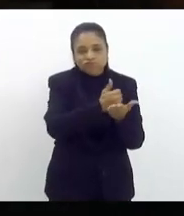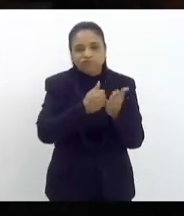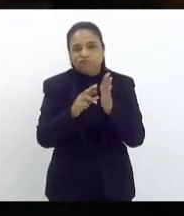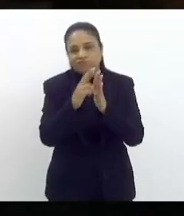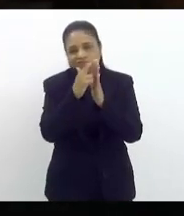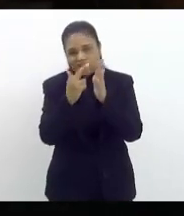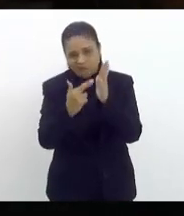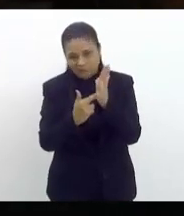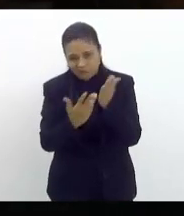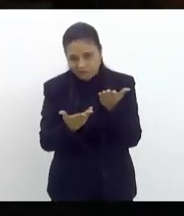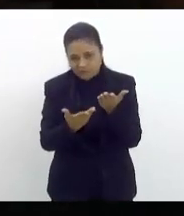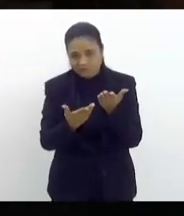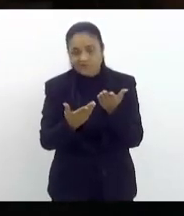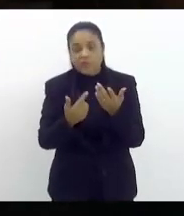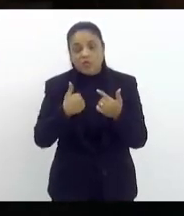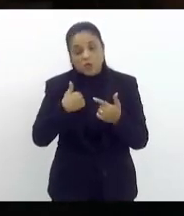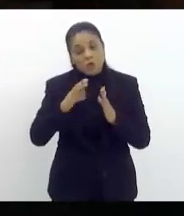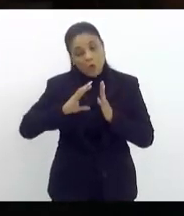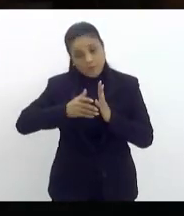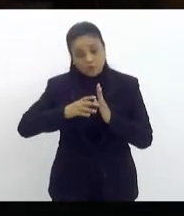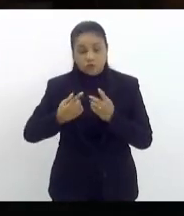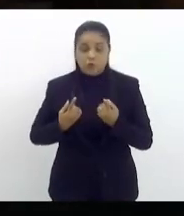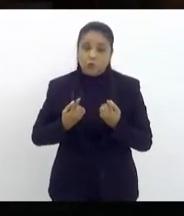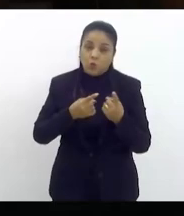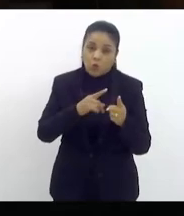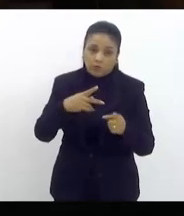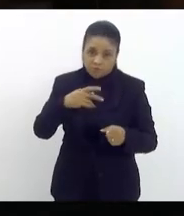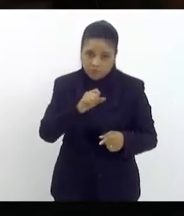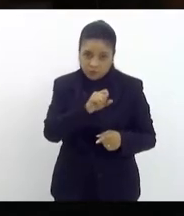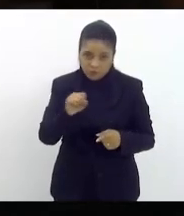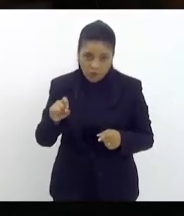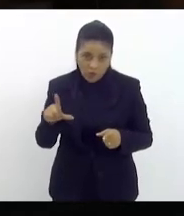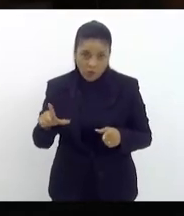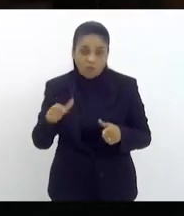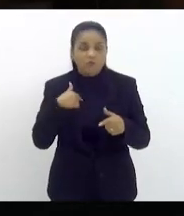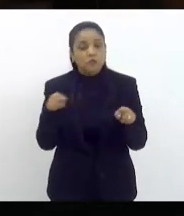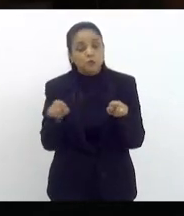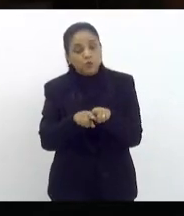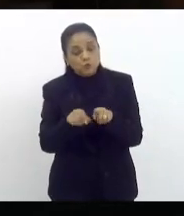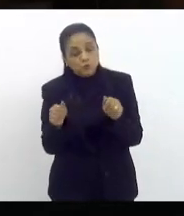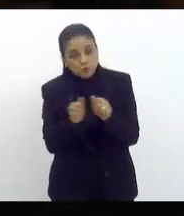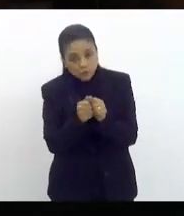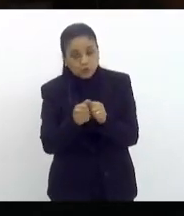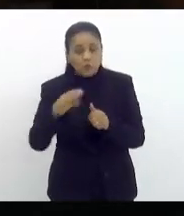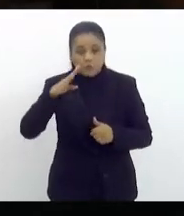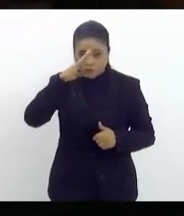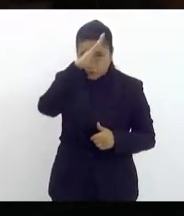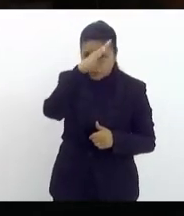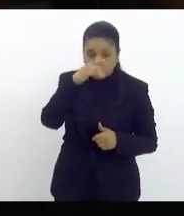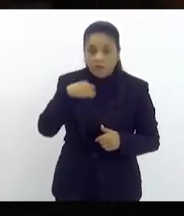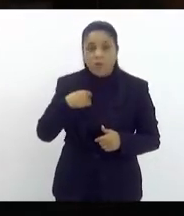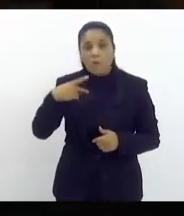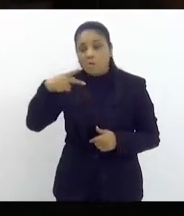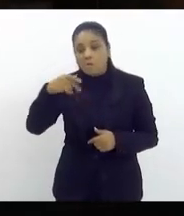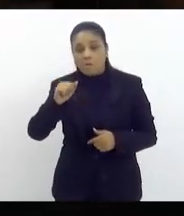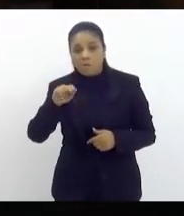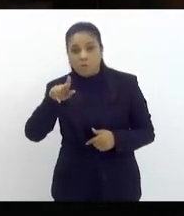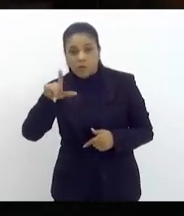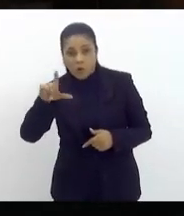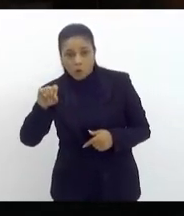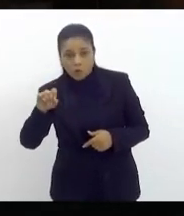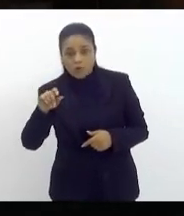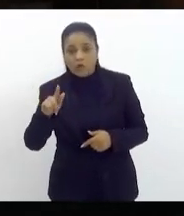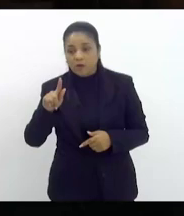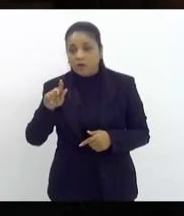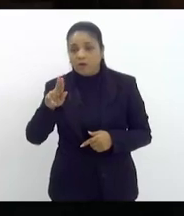mas que essa casa atendeu junto ao governador do Estado, o Colunho, junto com o Bolsonaro, que Paulo Guedes, o ex-ministro